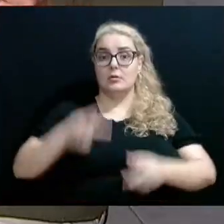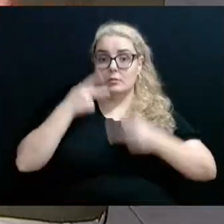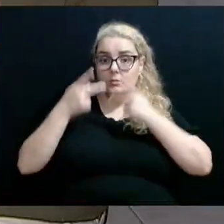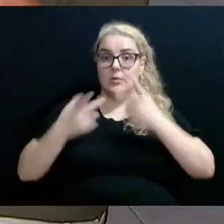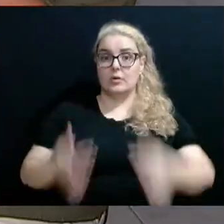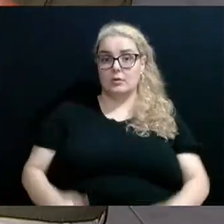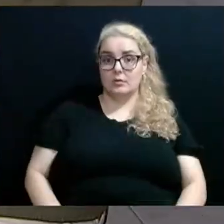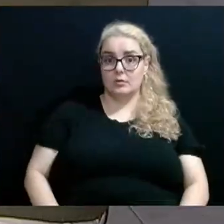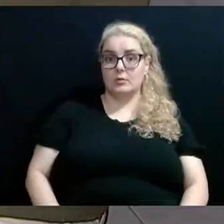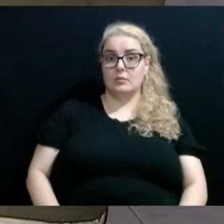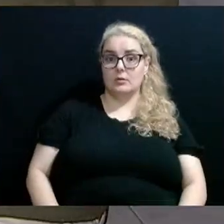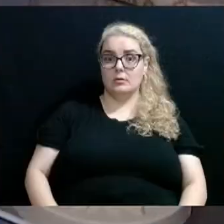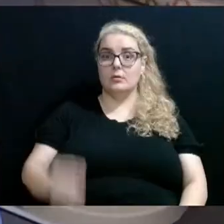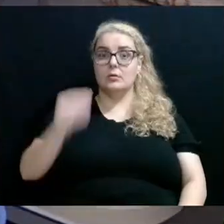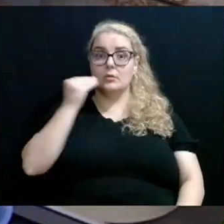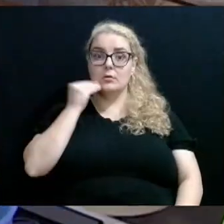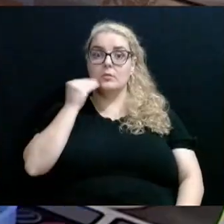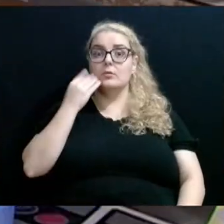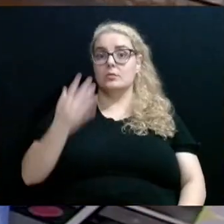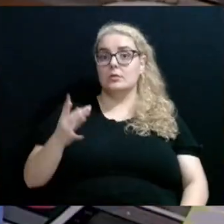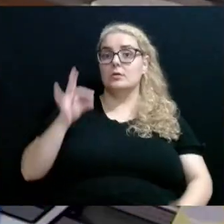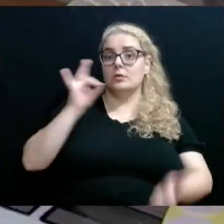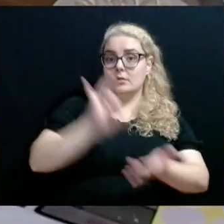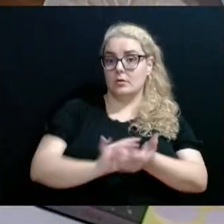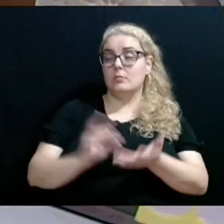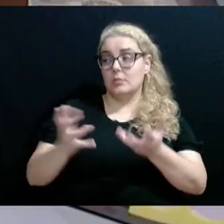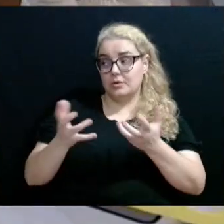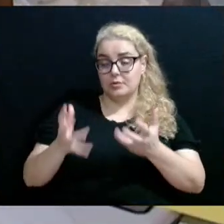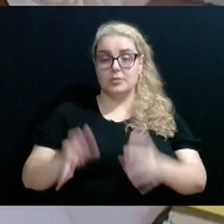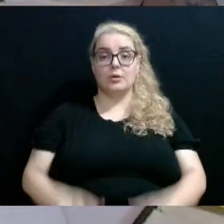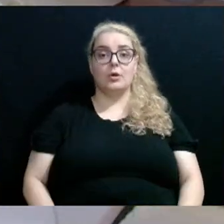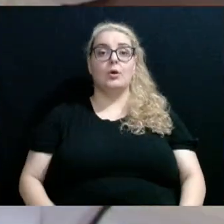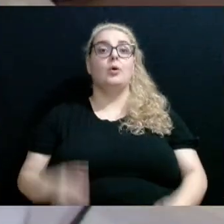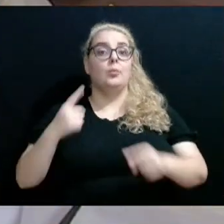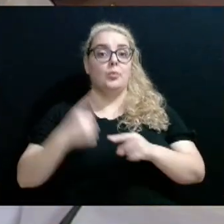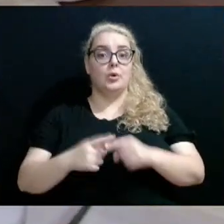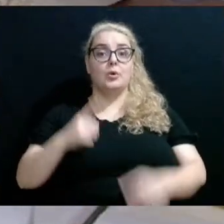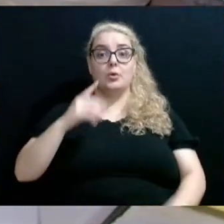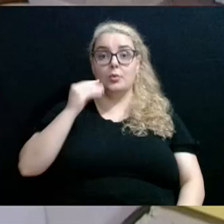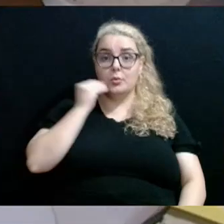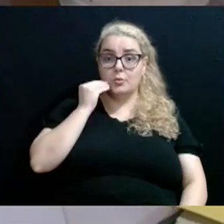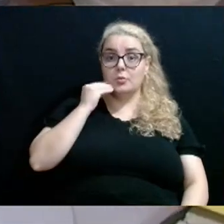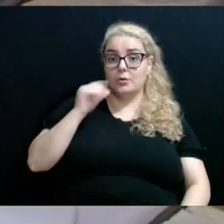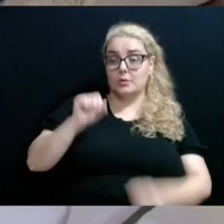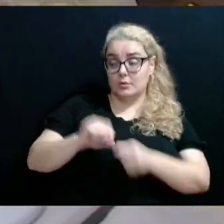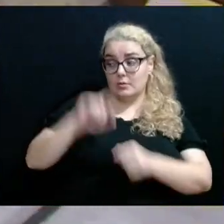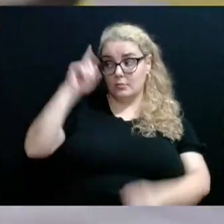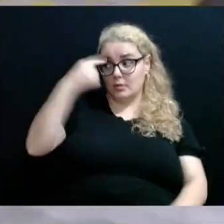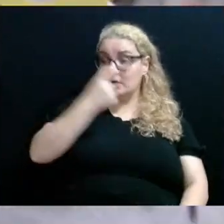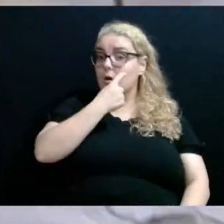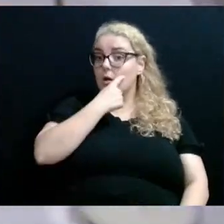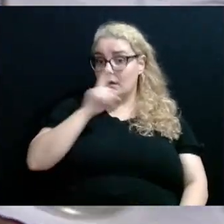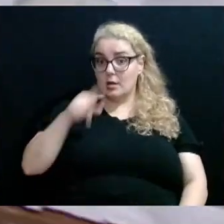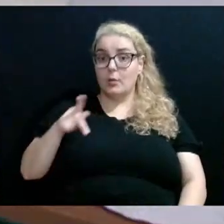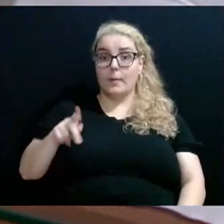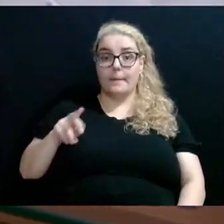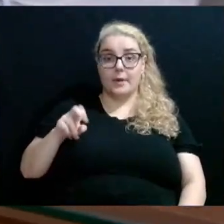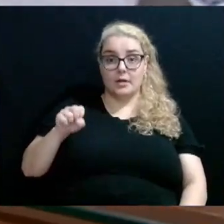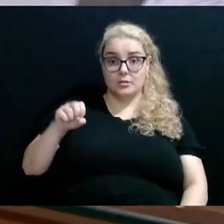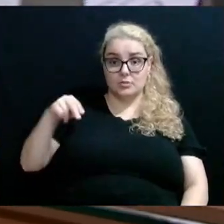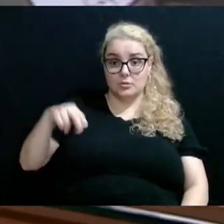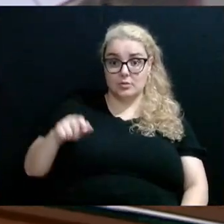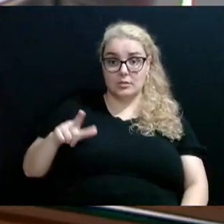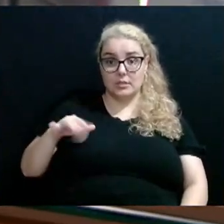tentar fazer o que realmente você quer. Porque o que eu tento fazer, Mirna, é eu personalizar o que o cliente